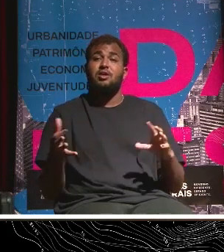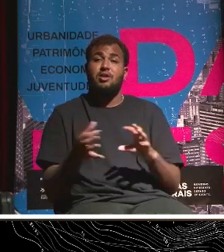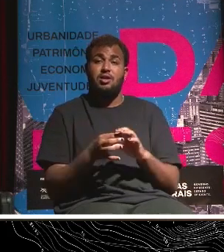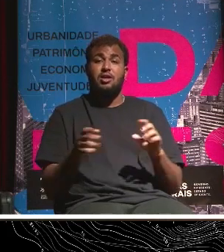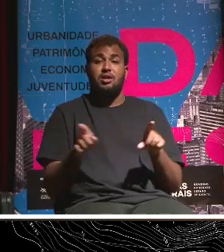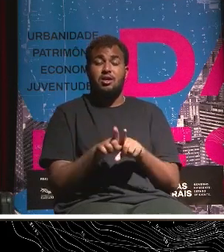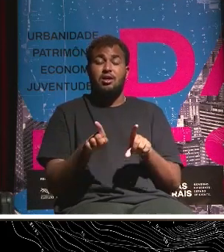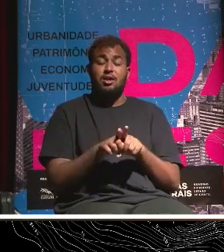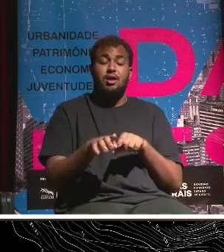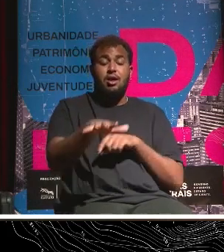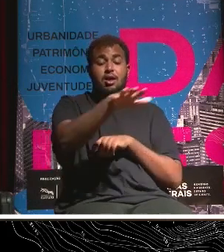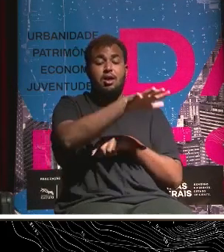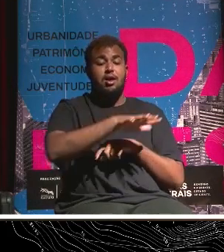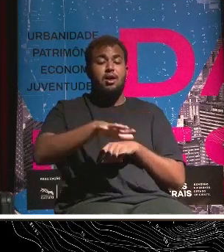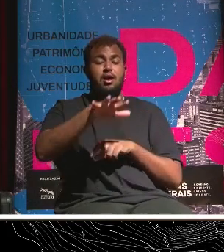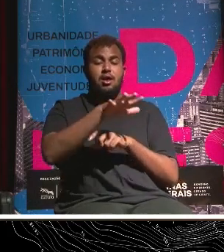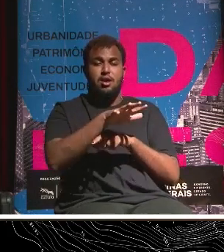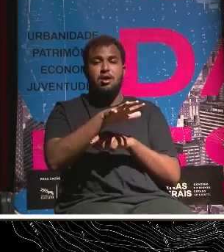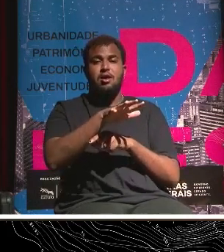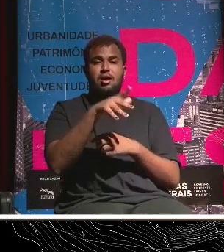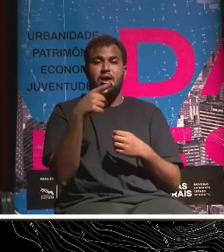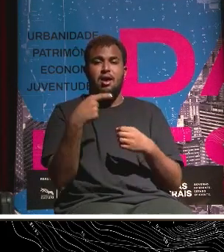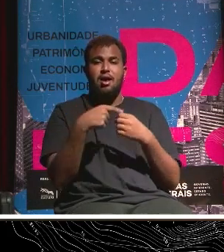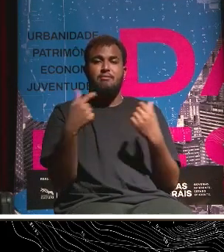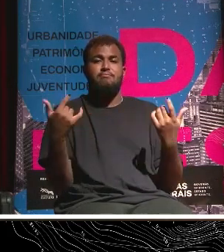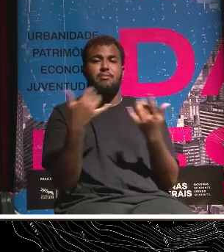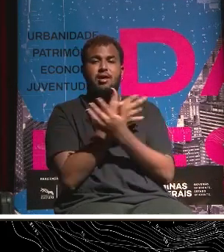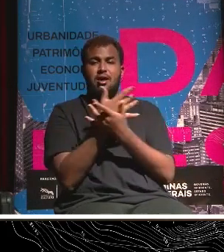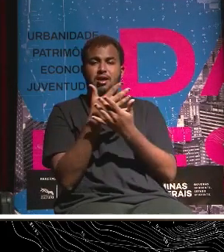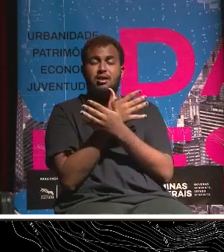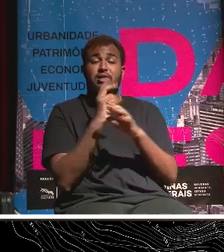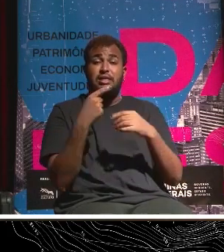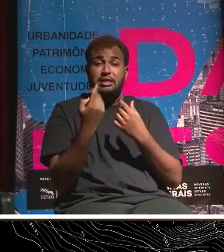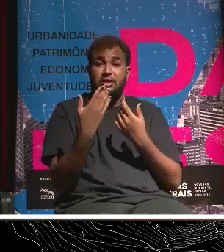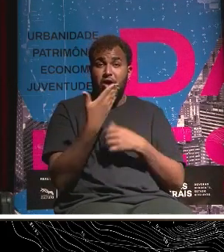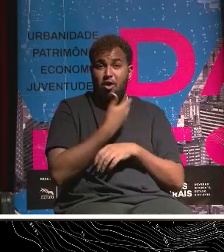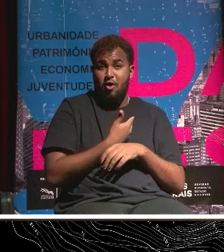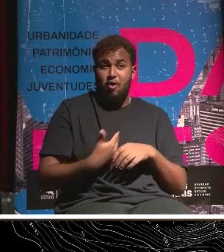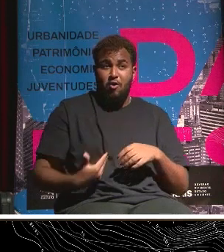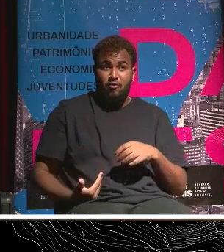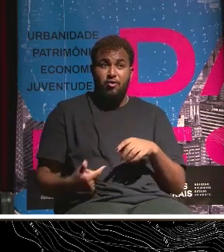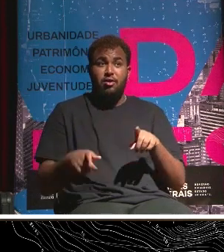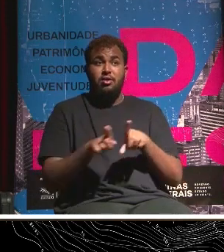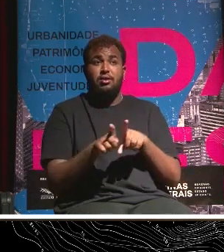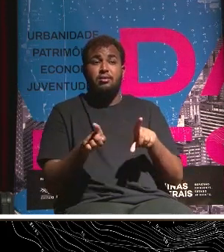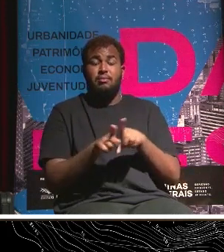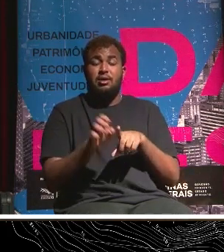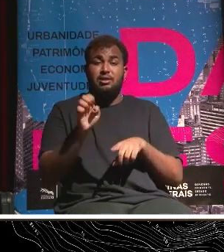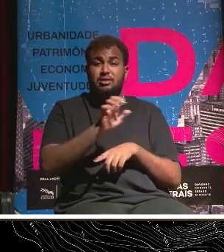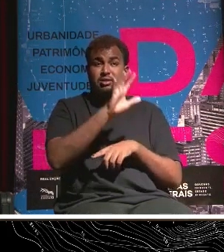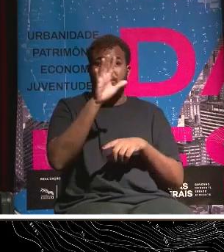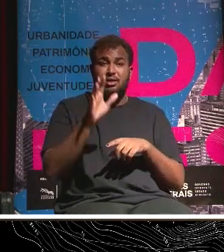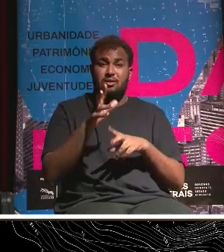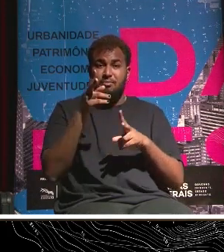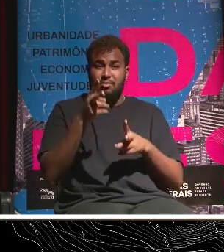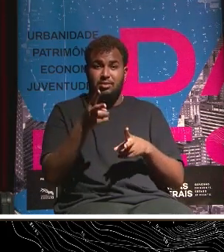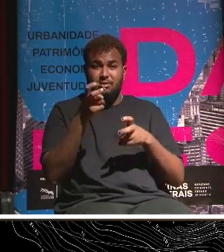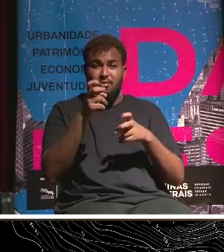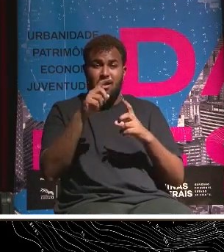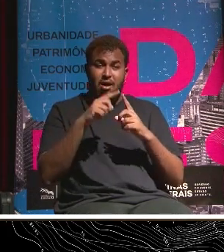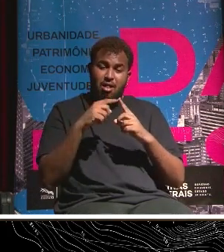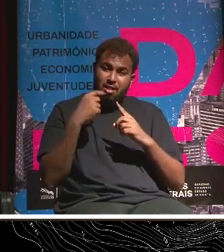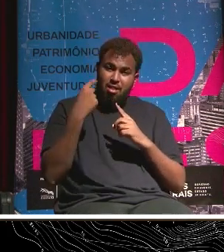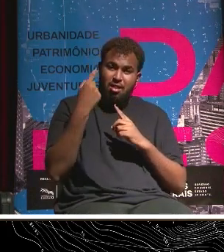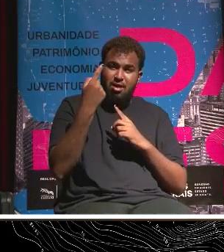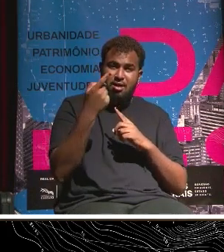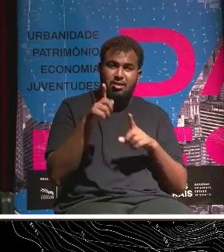ao território da cidade. Governos e o Estado precisam enxergar além das leis de incentivo e